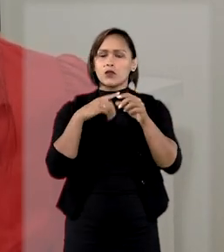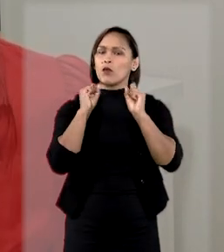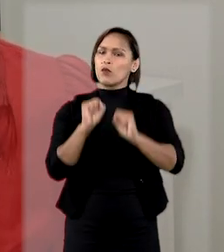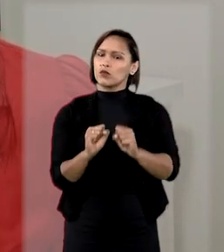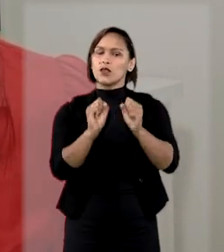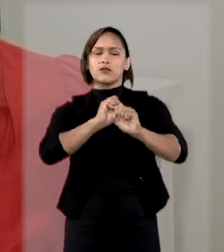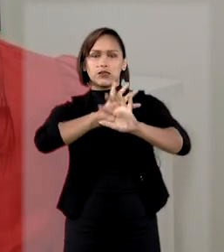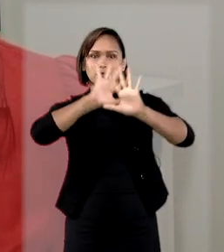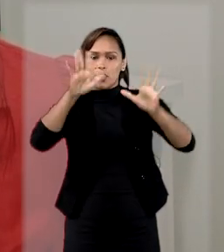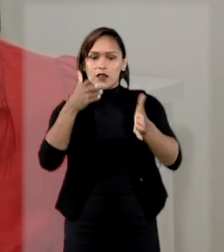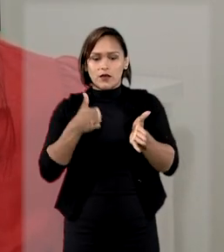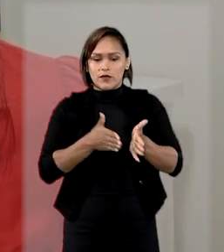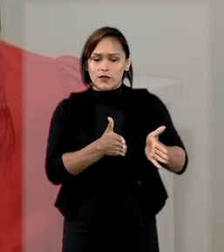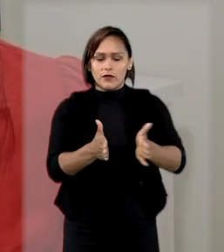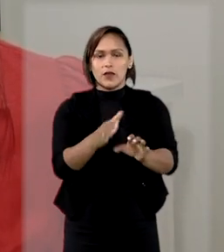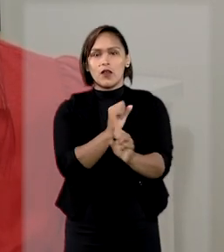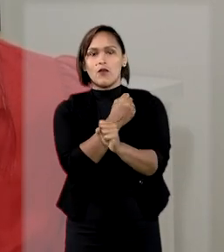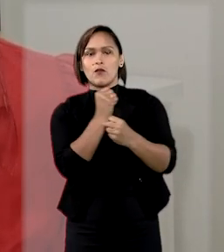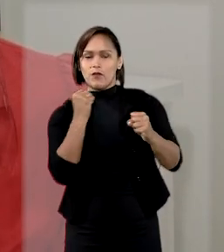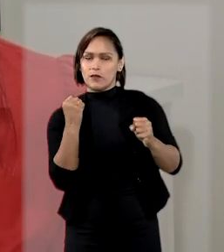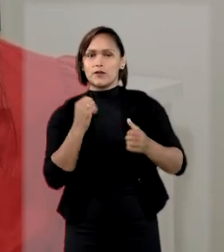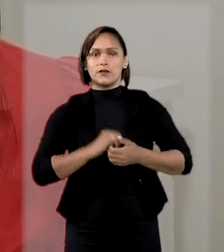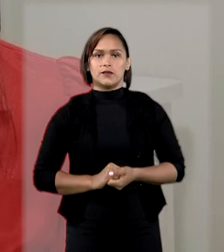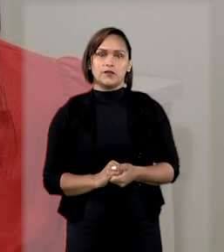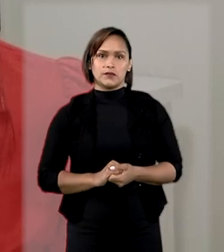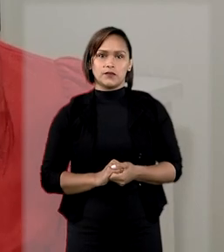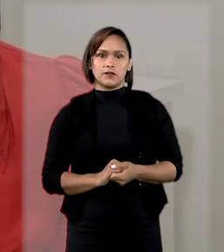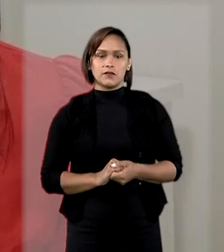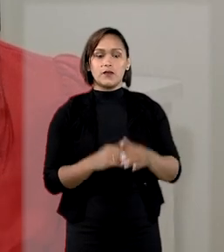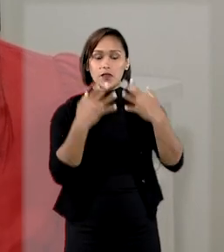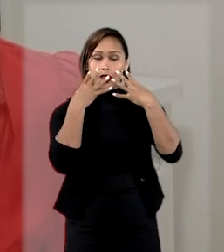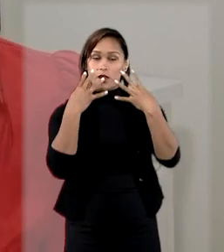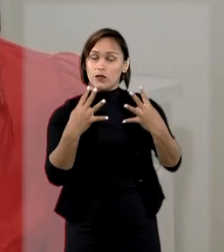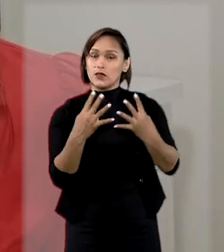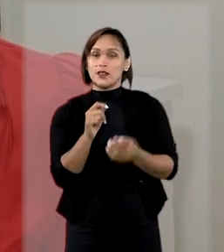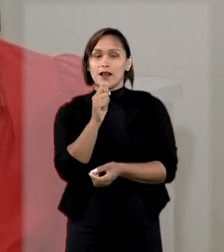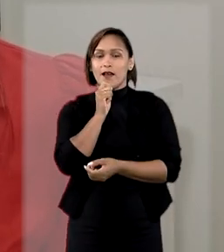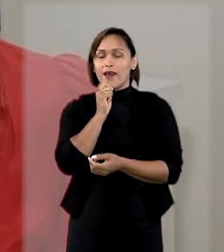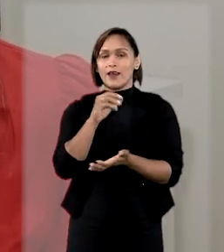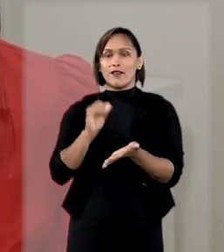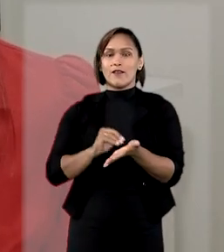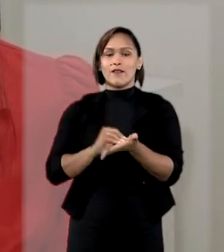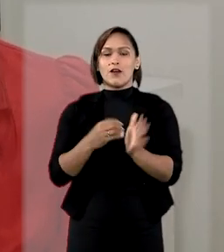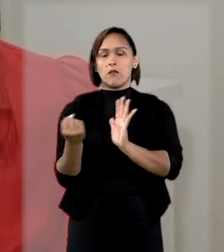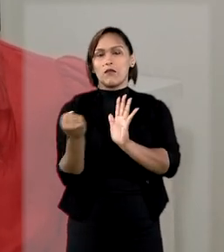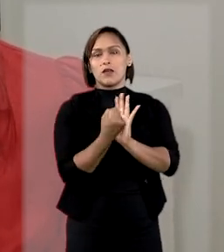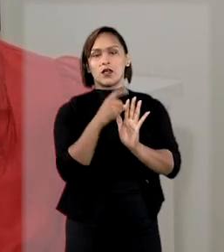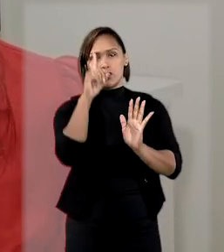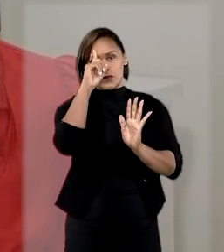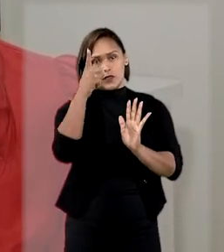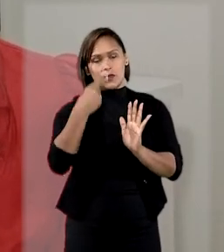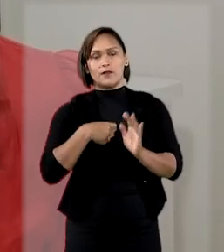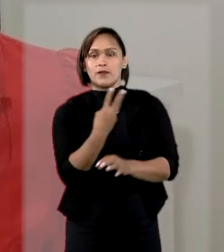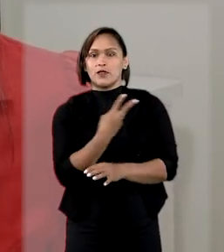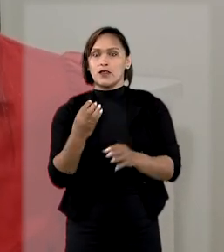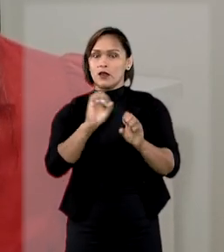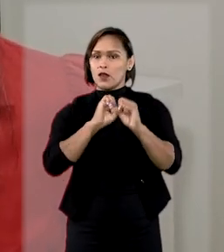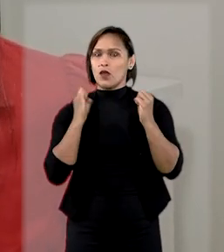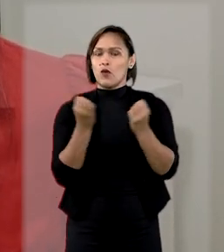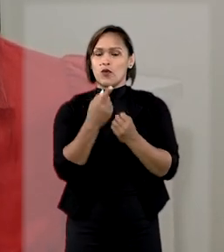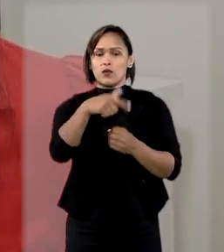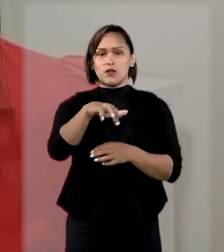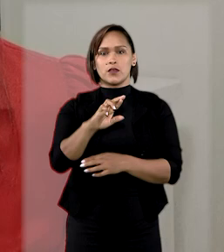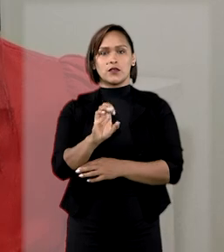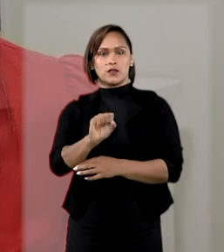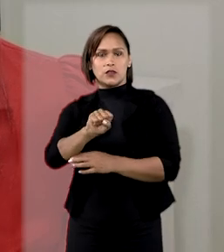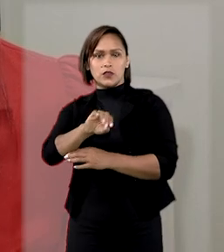as dúvidas acerca da segurança da avenida possam ser sanadas. A audiência ainda não tem data marcada. E a terceira